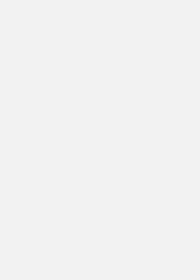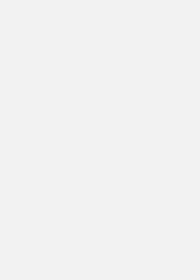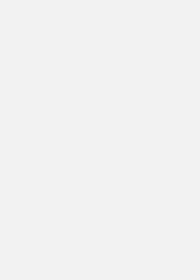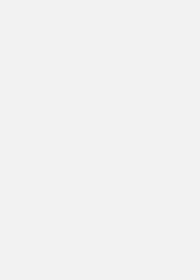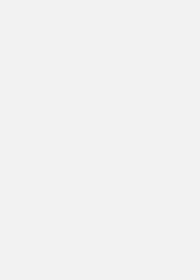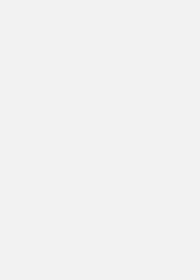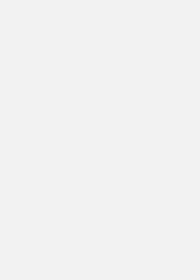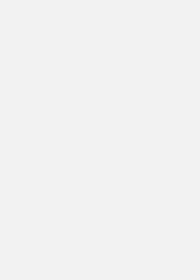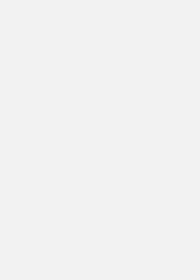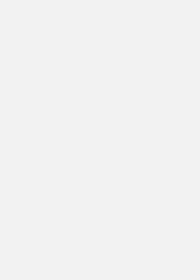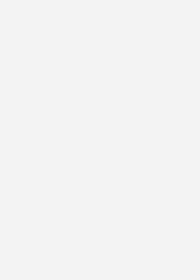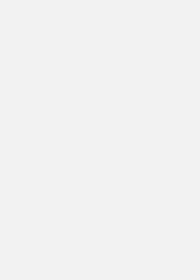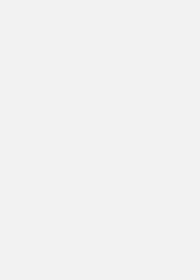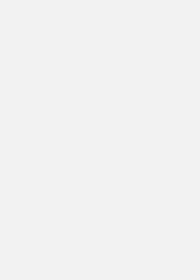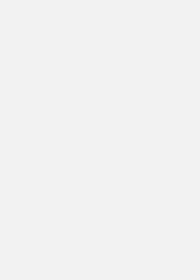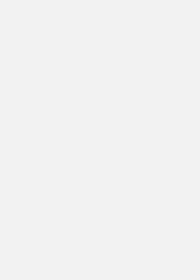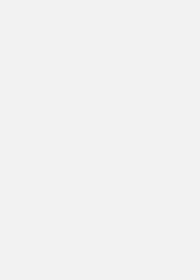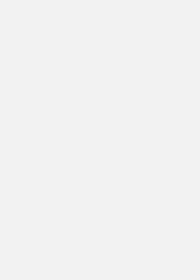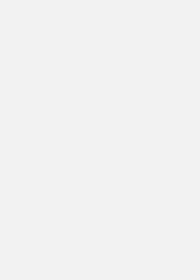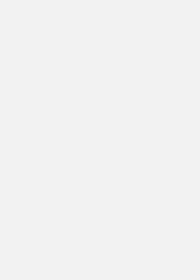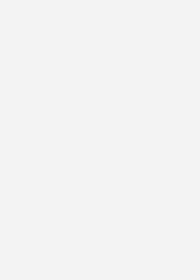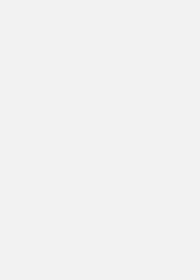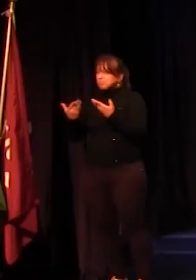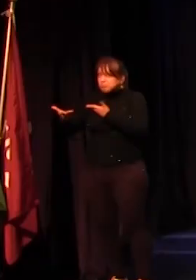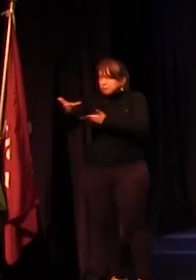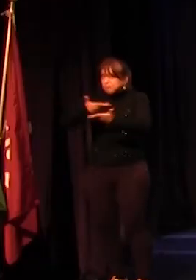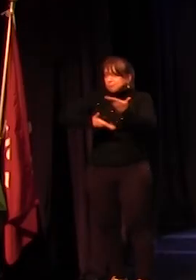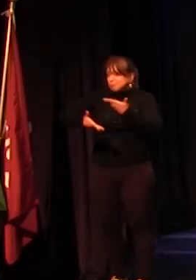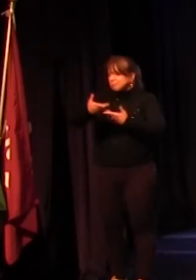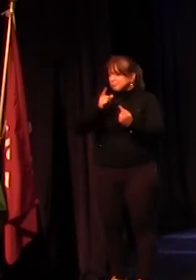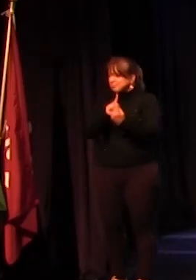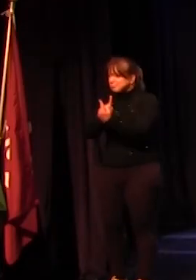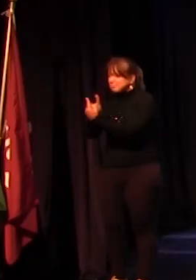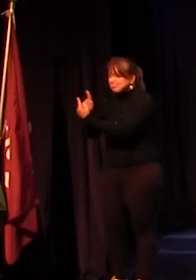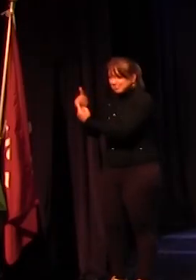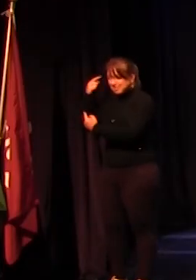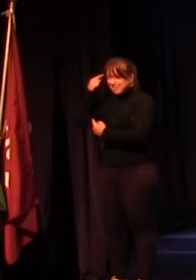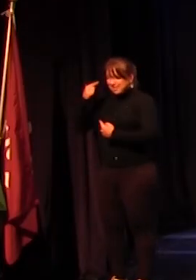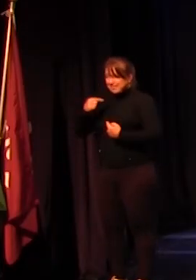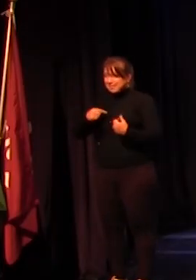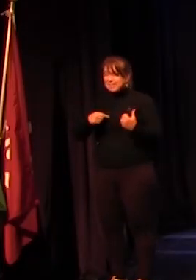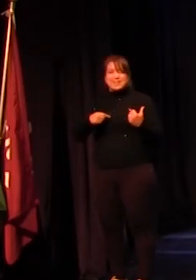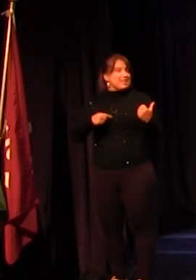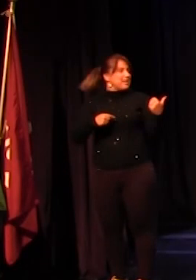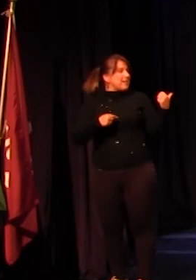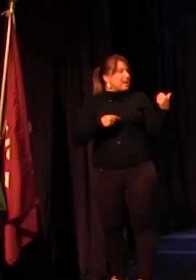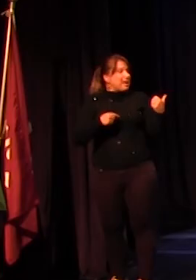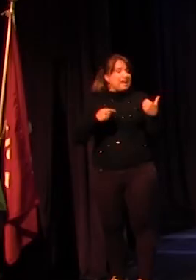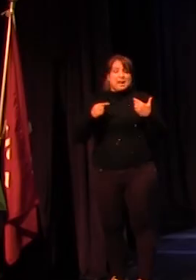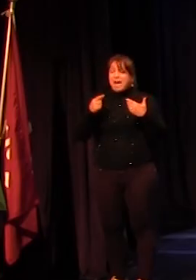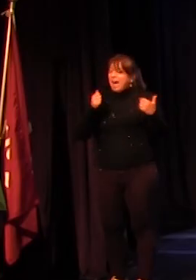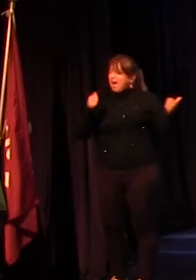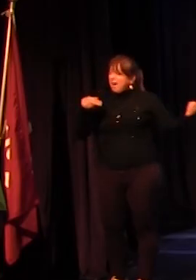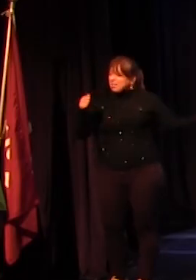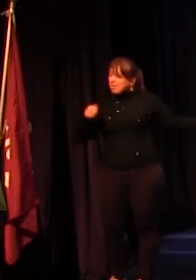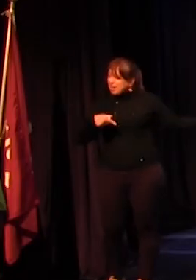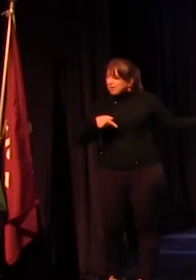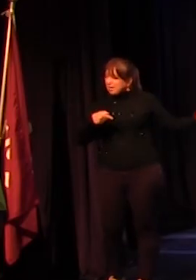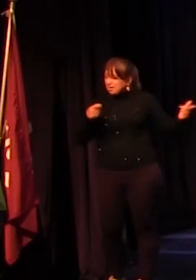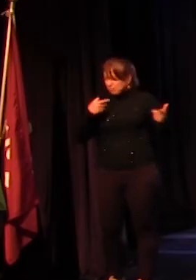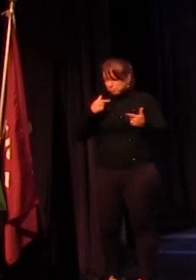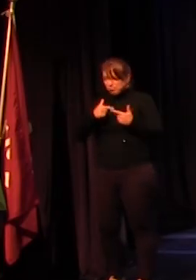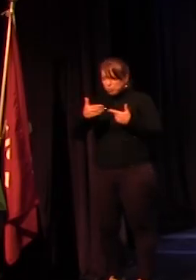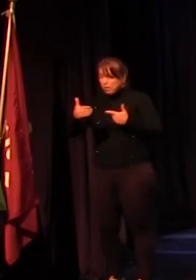aprender a estar, aprender a ser e aprender a viver com os outros. Eu trago isso até para deixar uma abertura, que a Ana vai falar daqui a pouco um